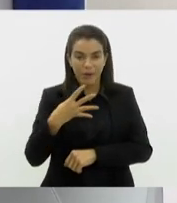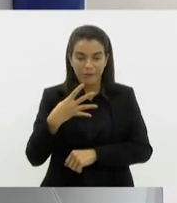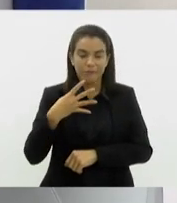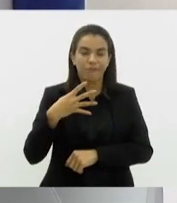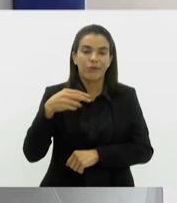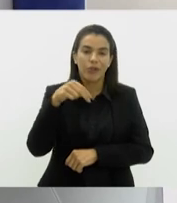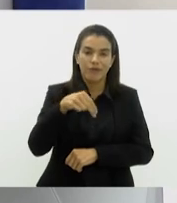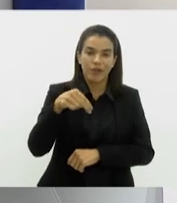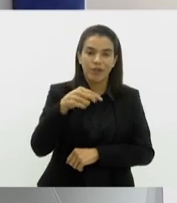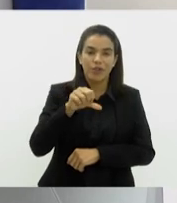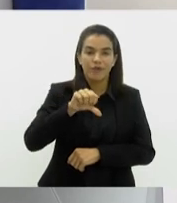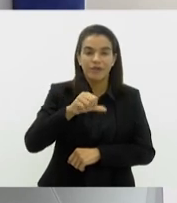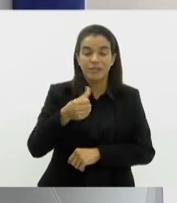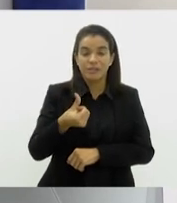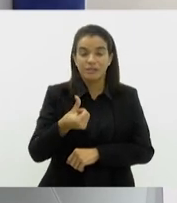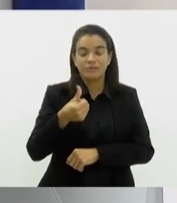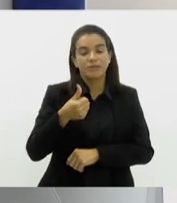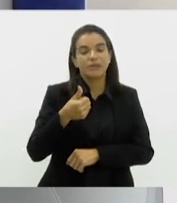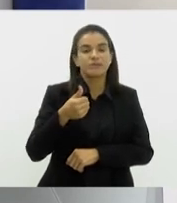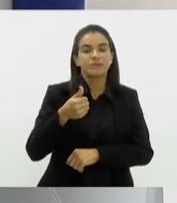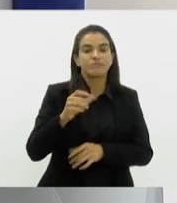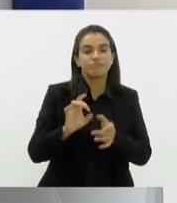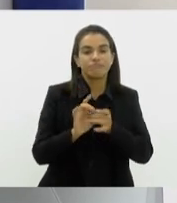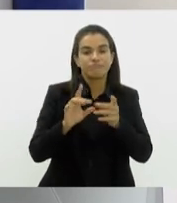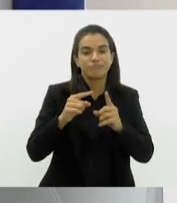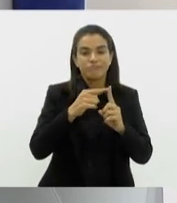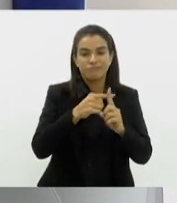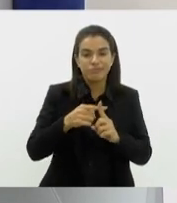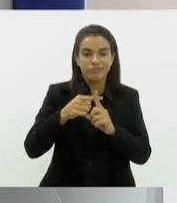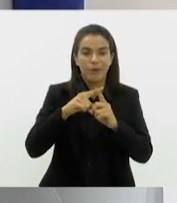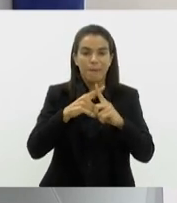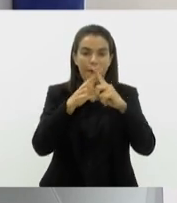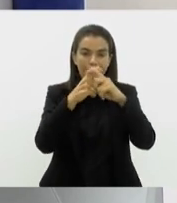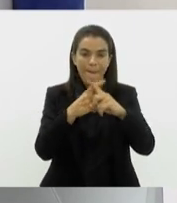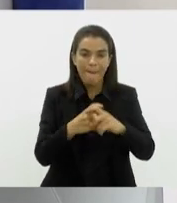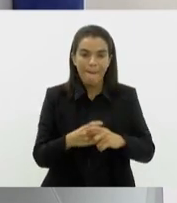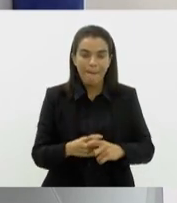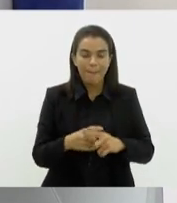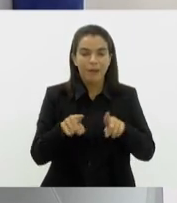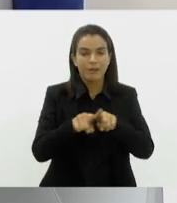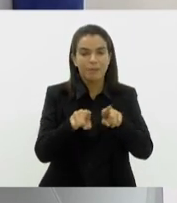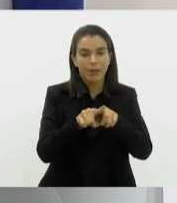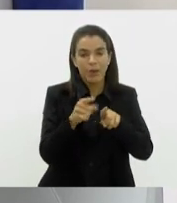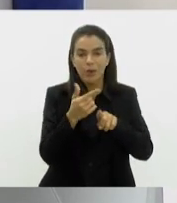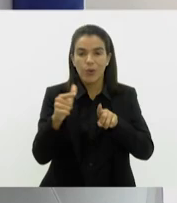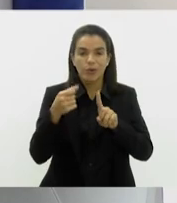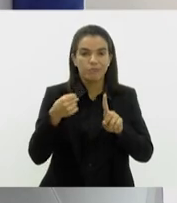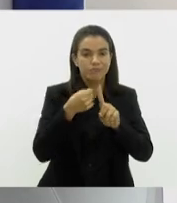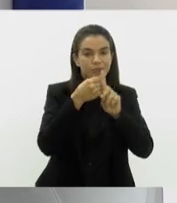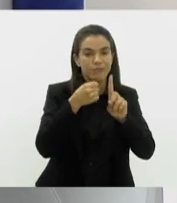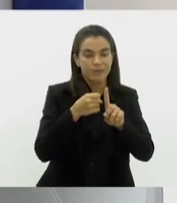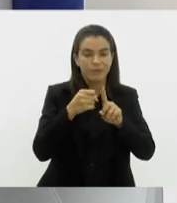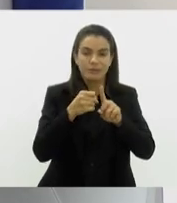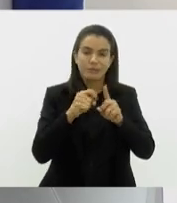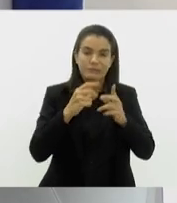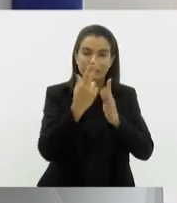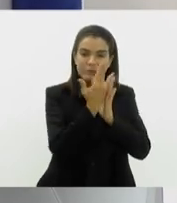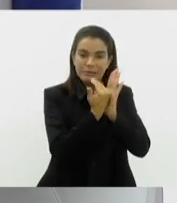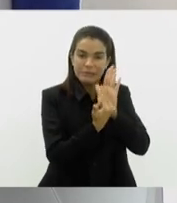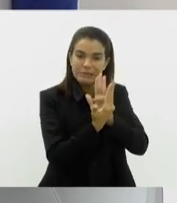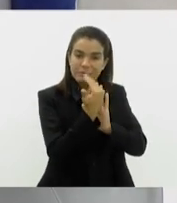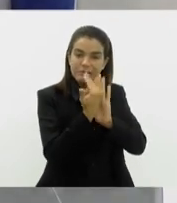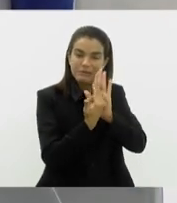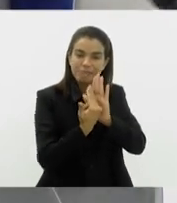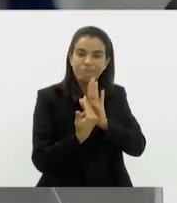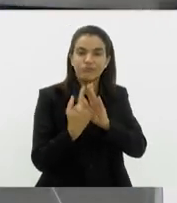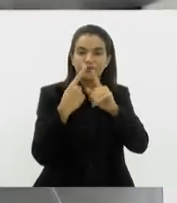de 96, que proíbe a utilização de cruzes, suásticas, gamas ou qualquer outro símbolo ou representação gráfica do nazismo ou